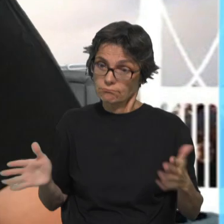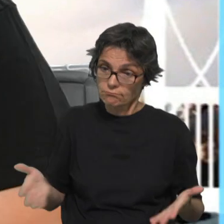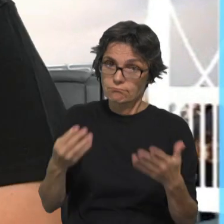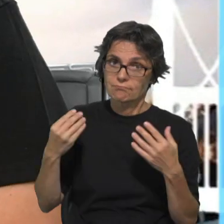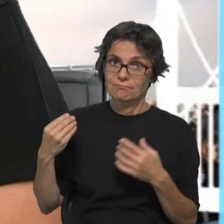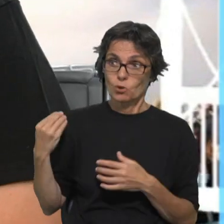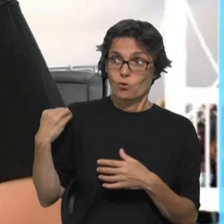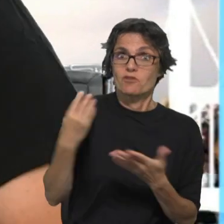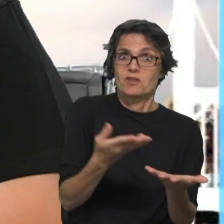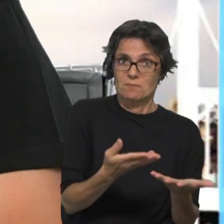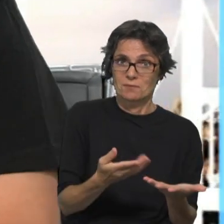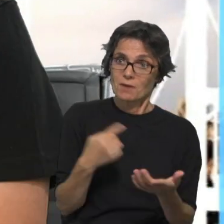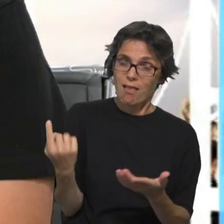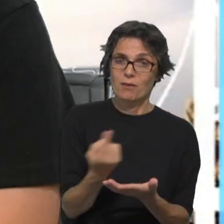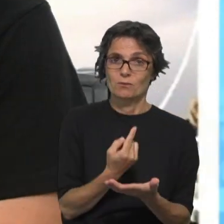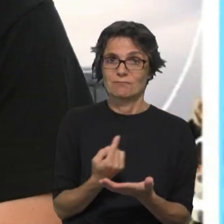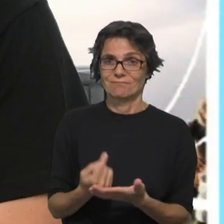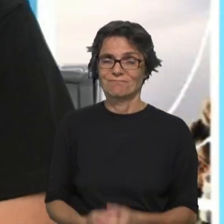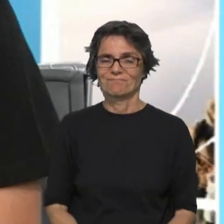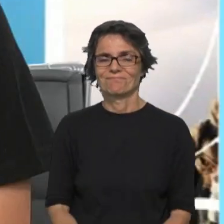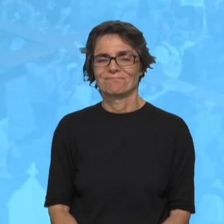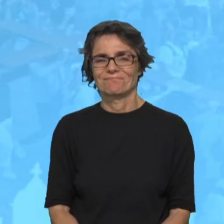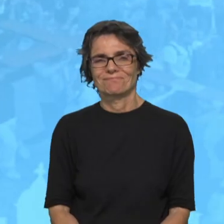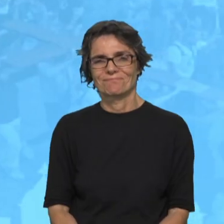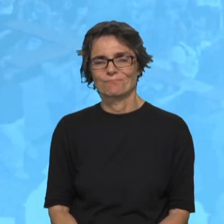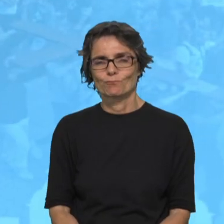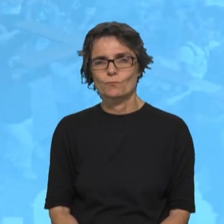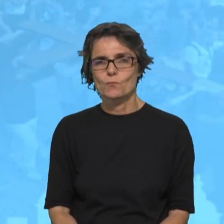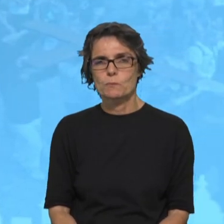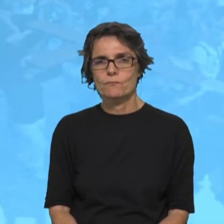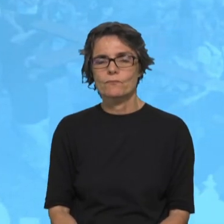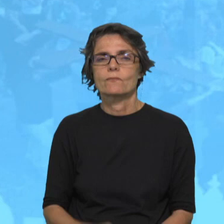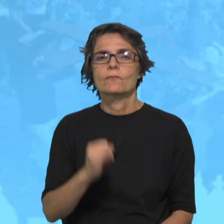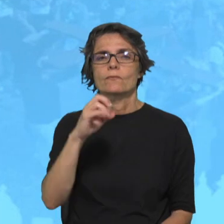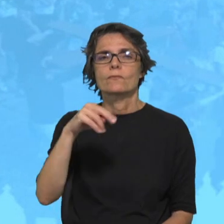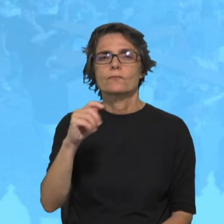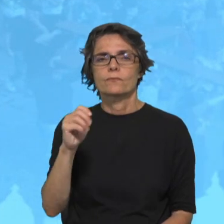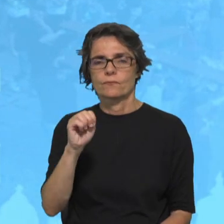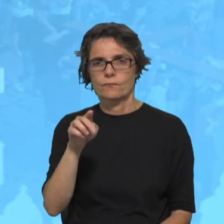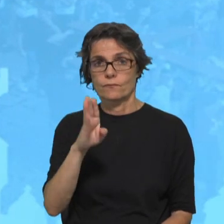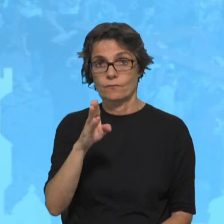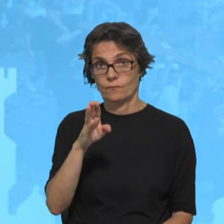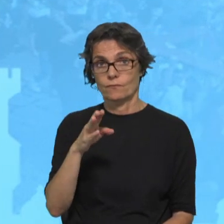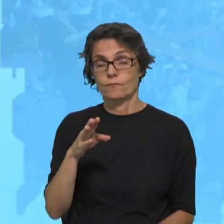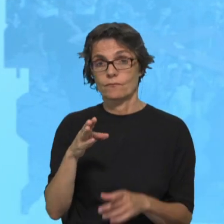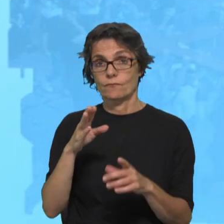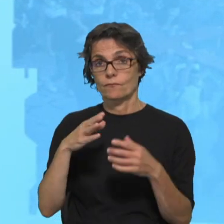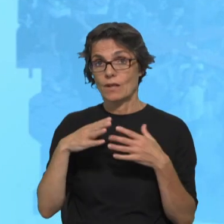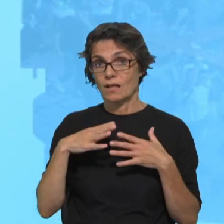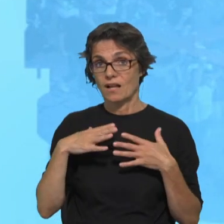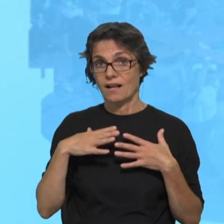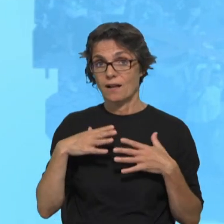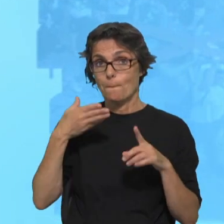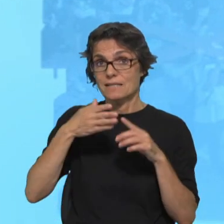alguém muito especial para nos pôr nesse caminho. Inês, já fizeste férias missionárias,